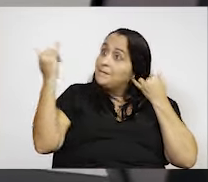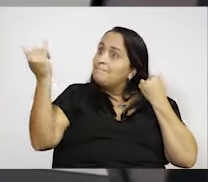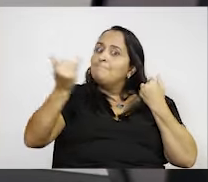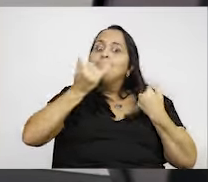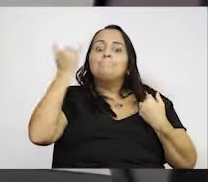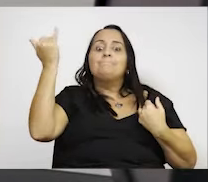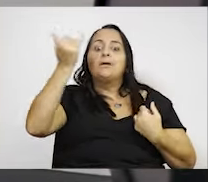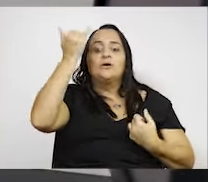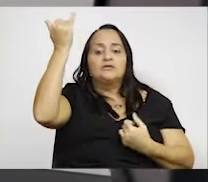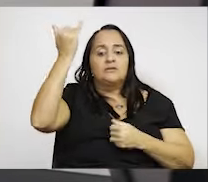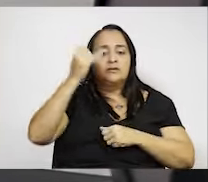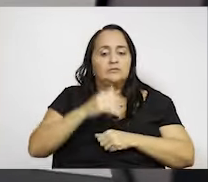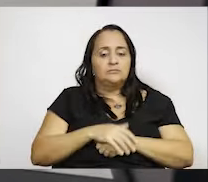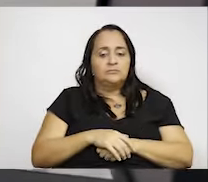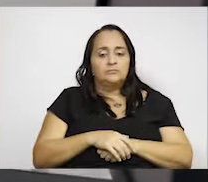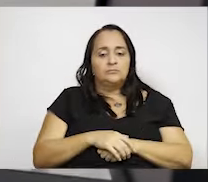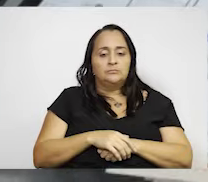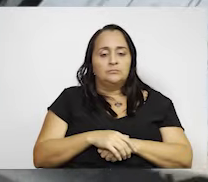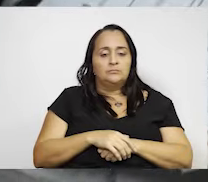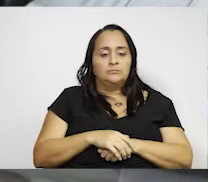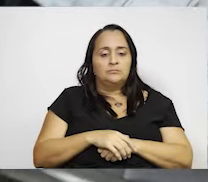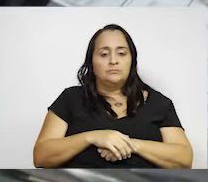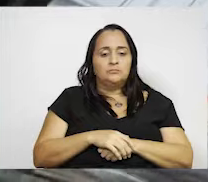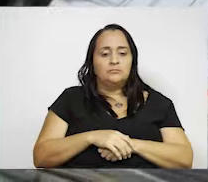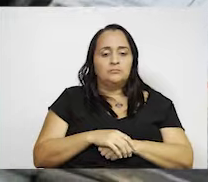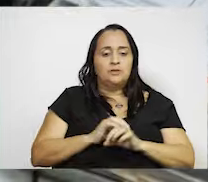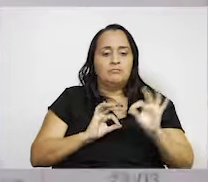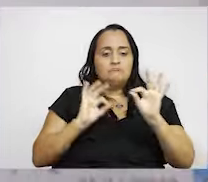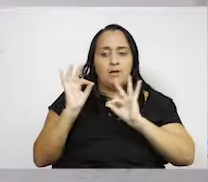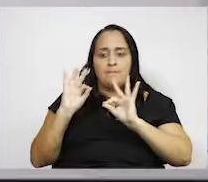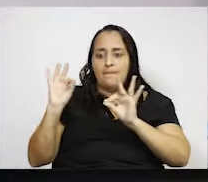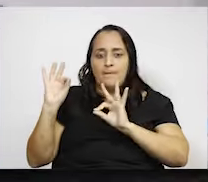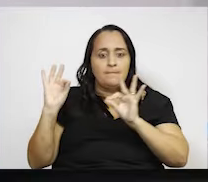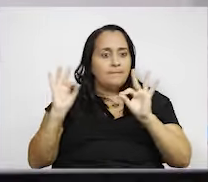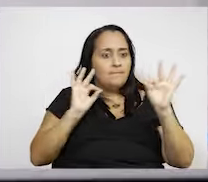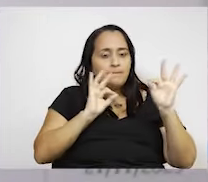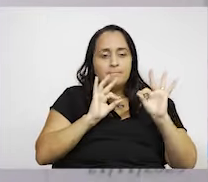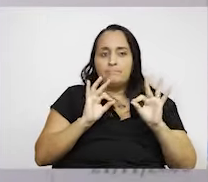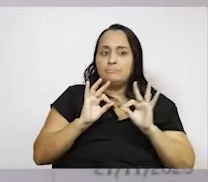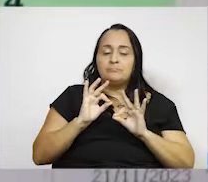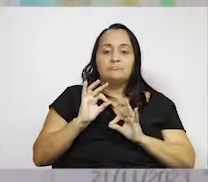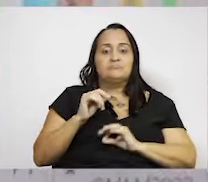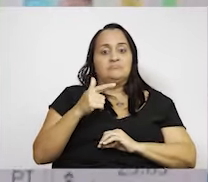sem notícia quente. Entendeu? Exatamente. Aí está diagramando. Aí, tipo,